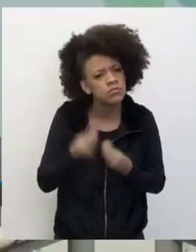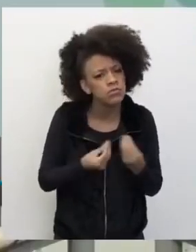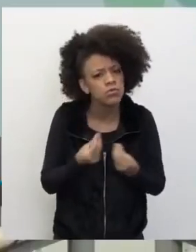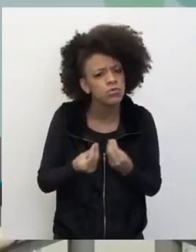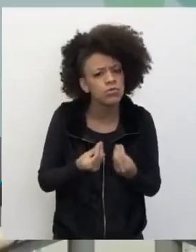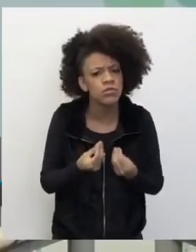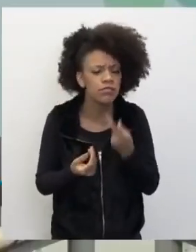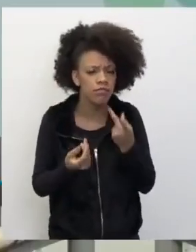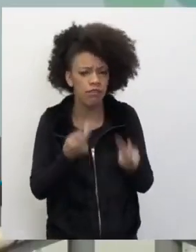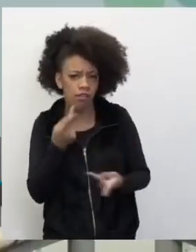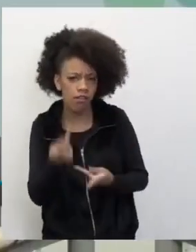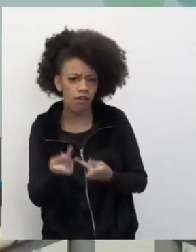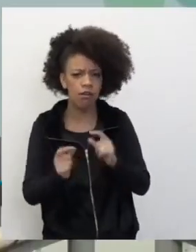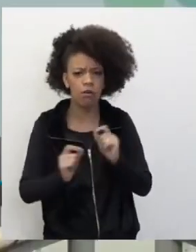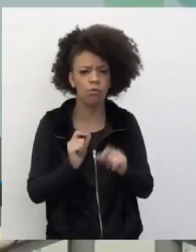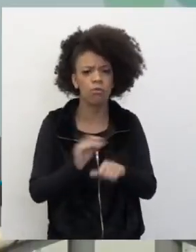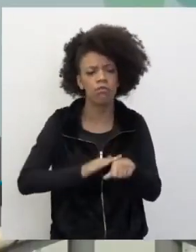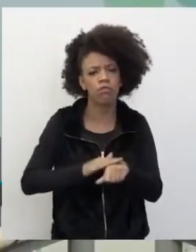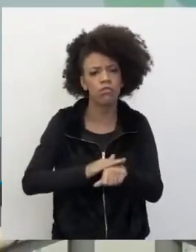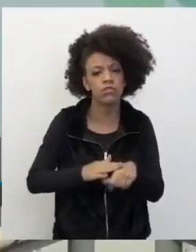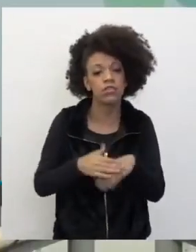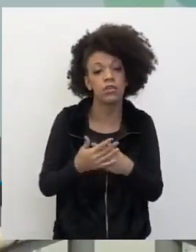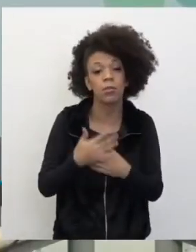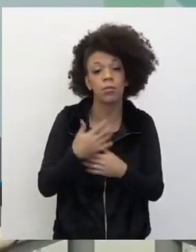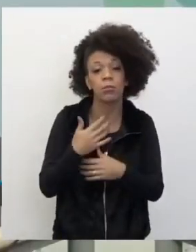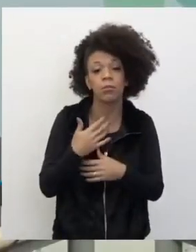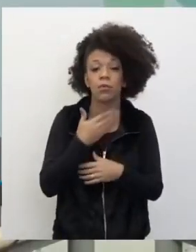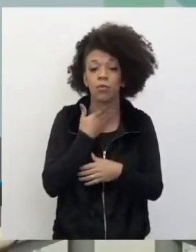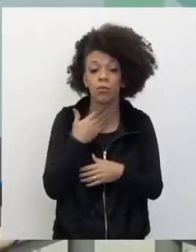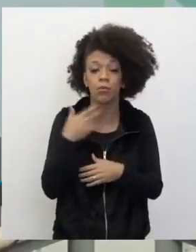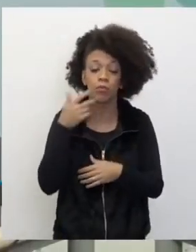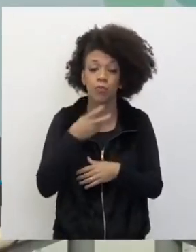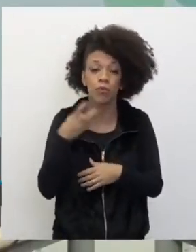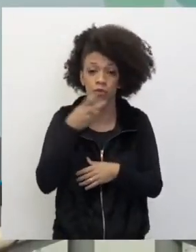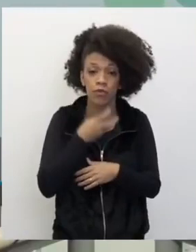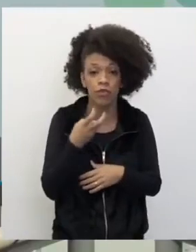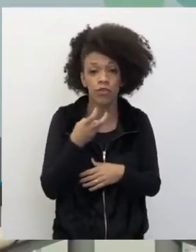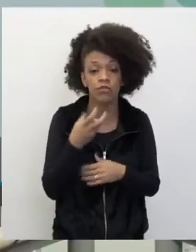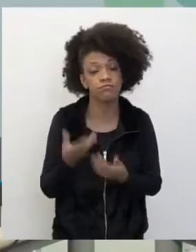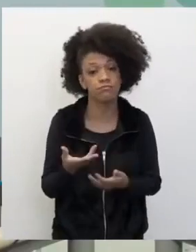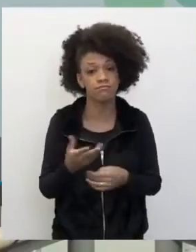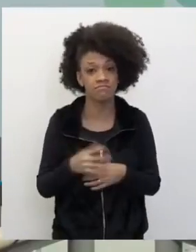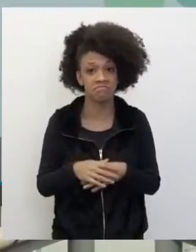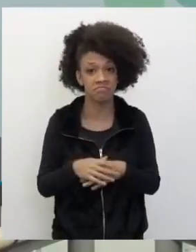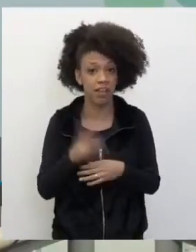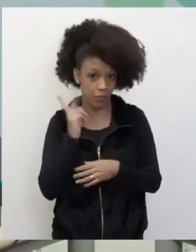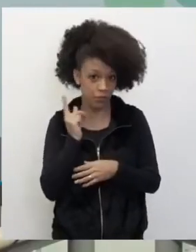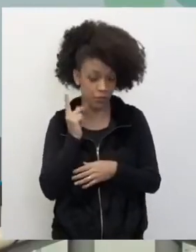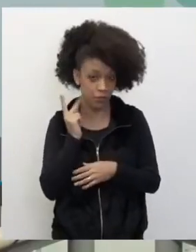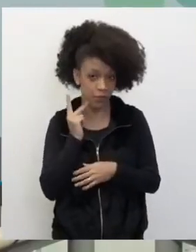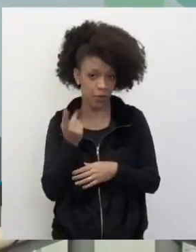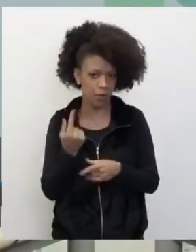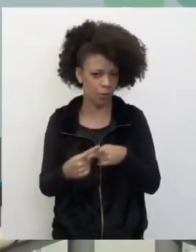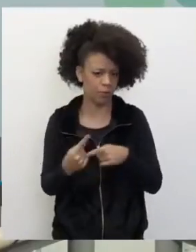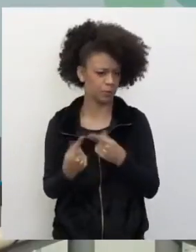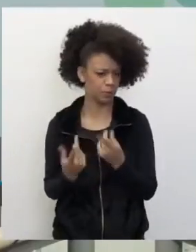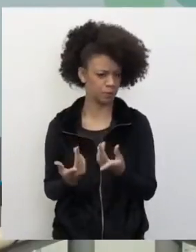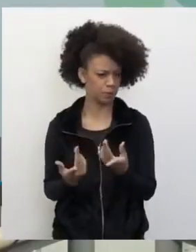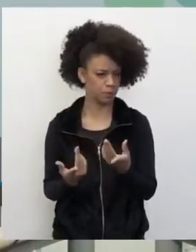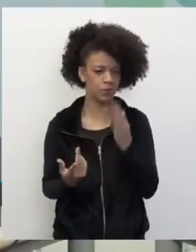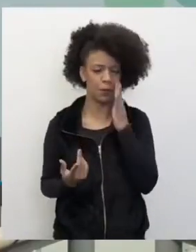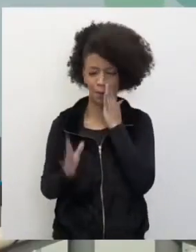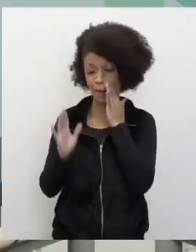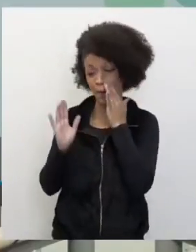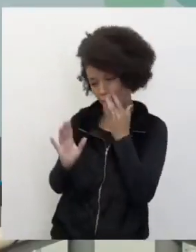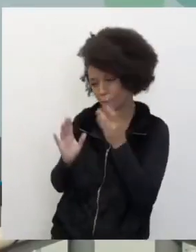que dizer, né? No que comentar e para uma voz, assim, ficar normal, digamos assim. Por quê? Vou até